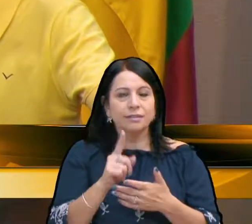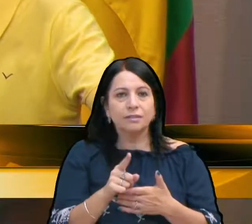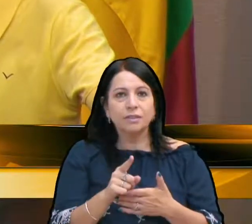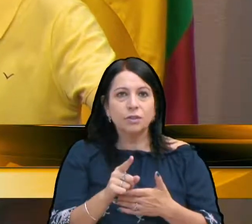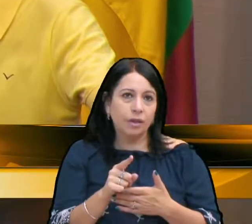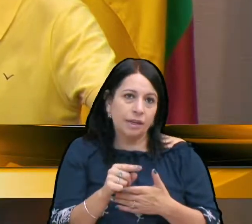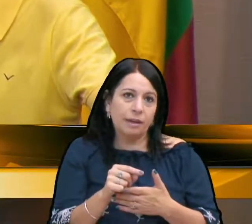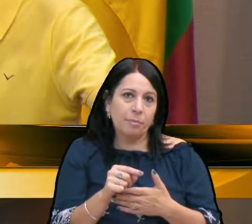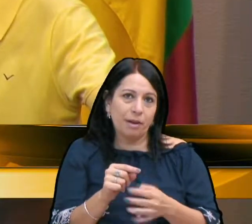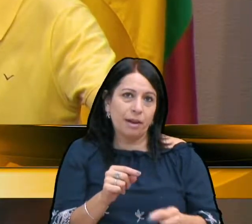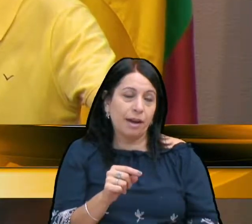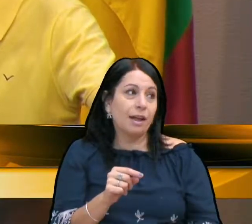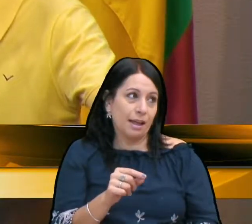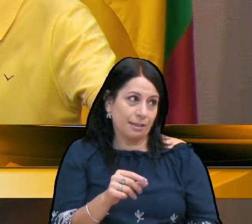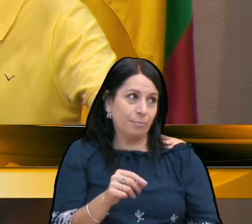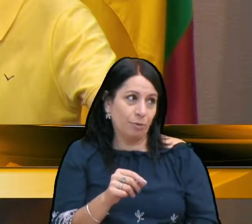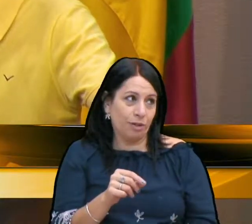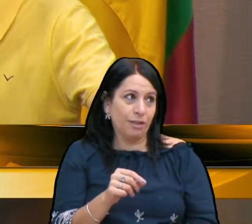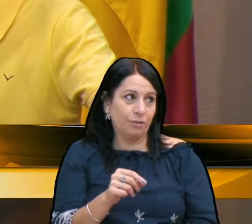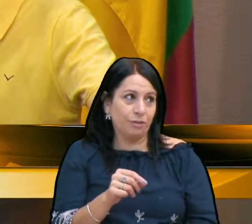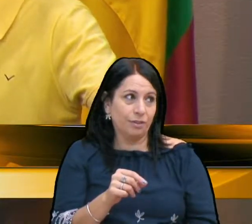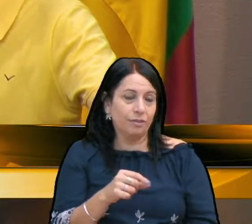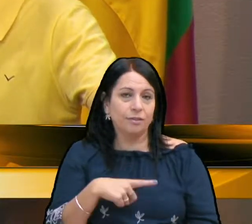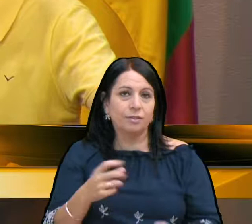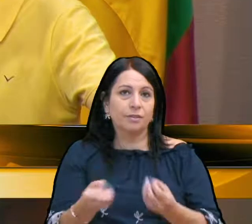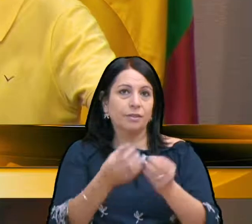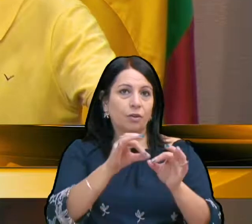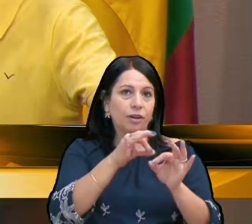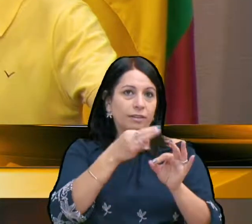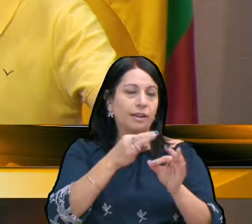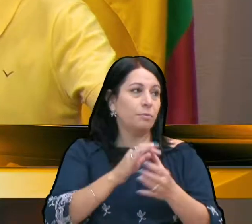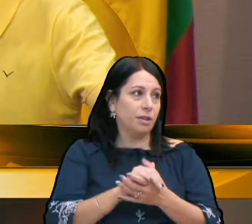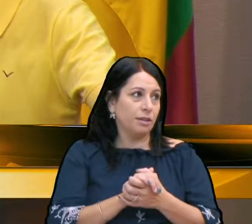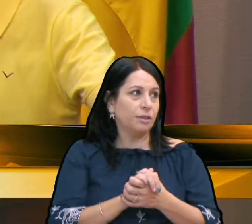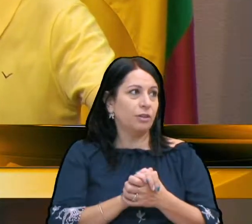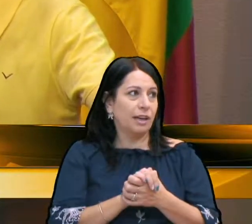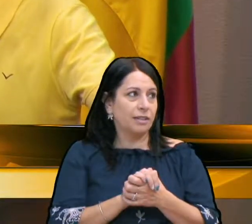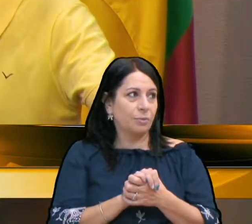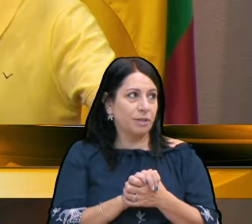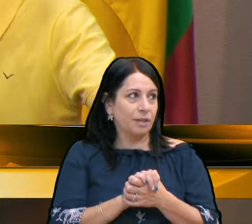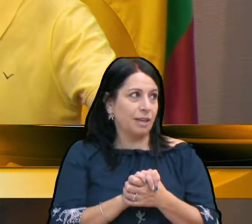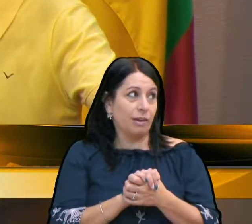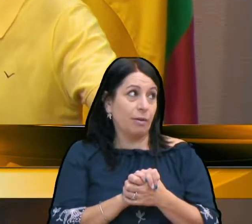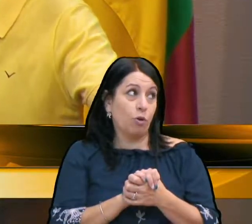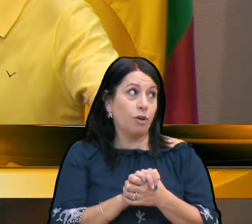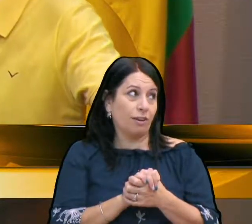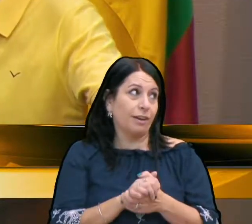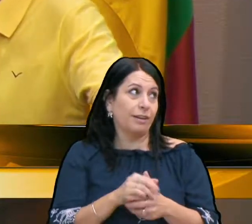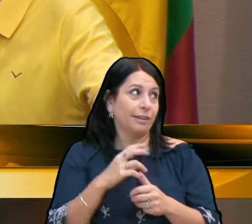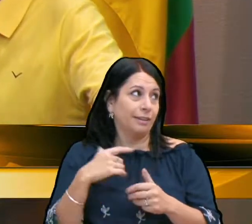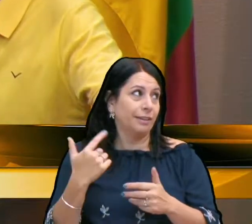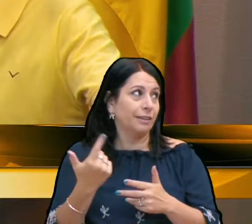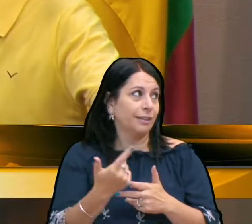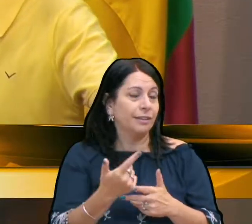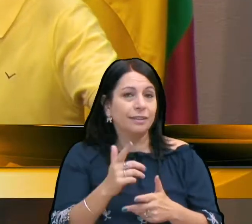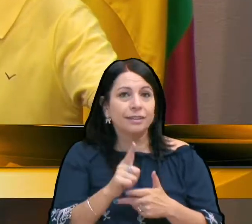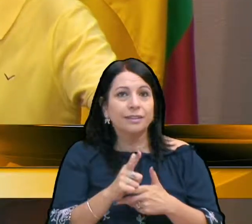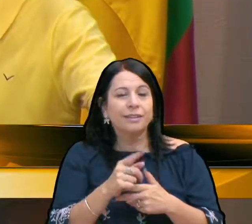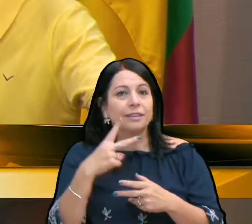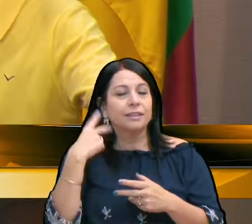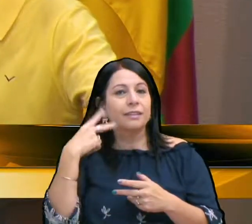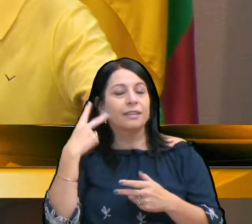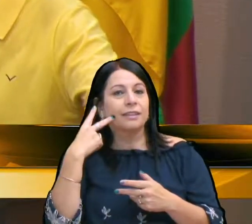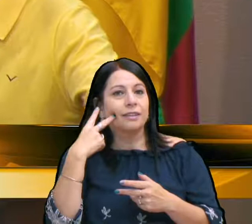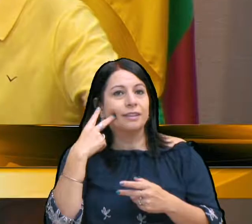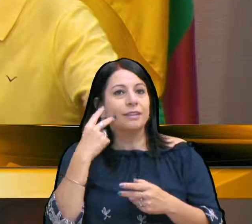desanimador para ela, eu tenho certeza, porque Festa da Uva, vereador Eloy, o Velucino estava aí, a maioria dos vereadores aqui